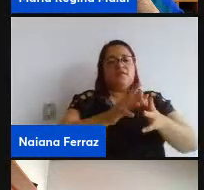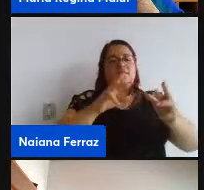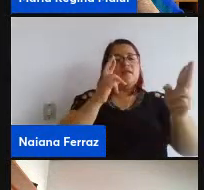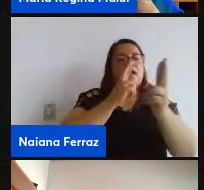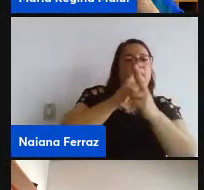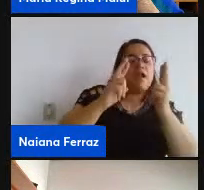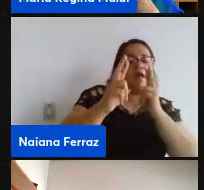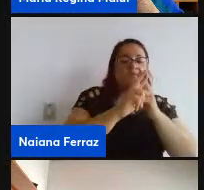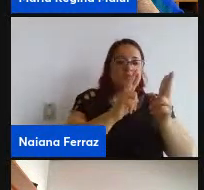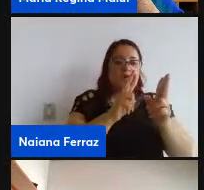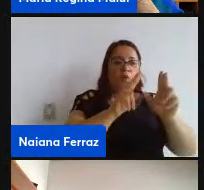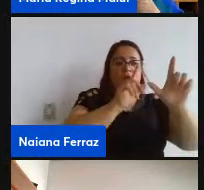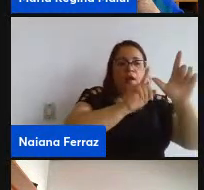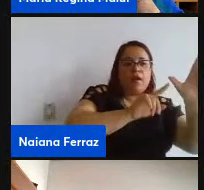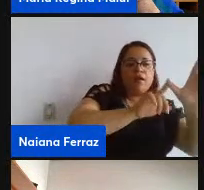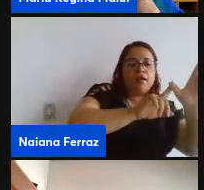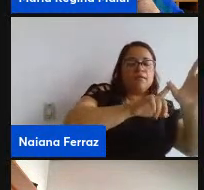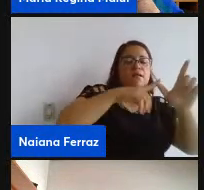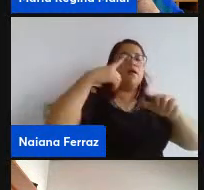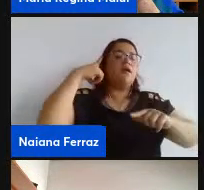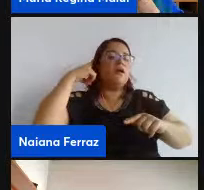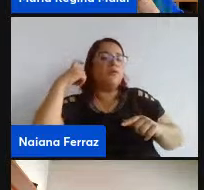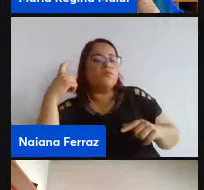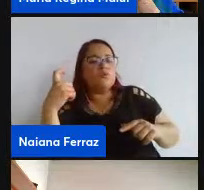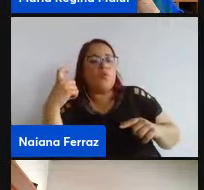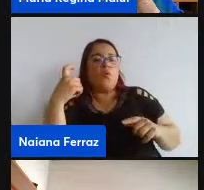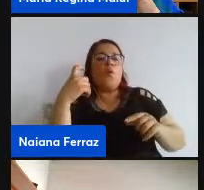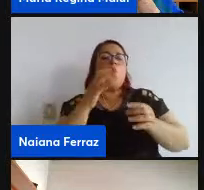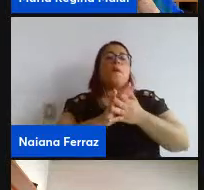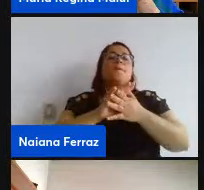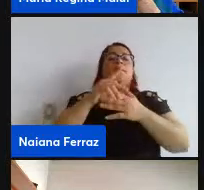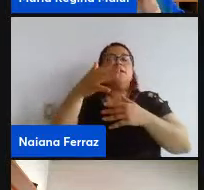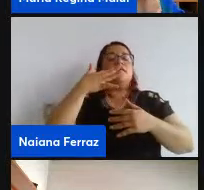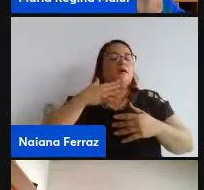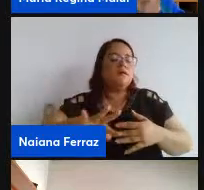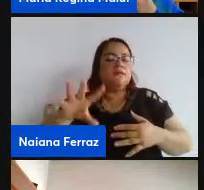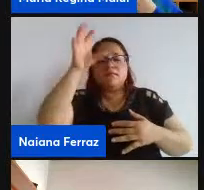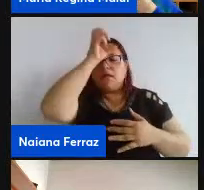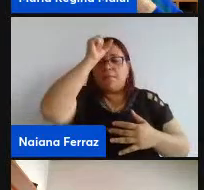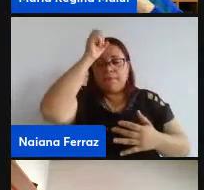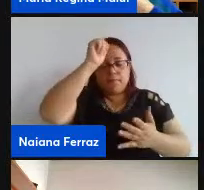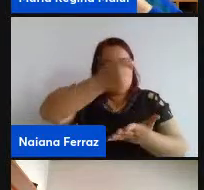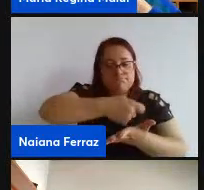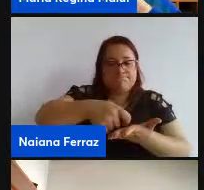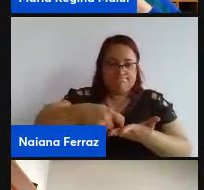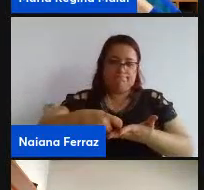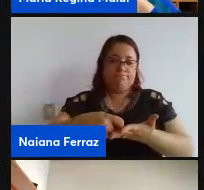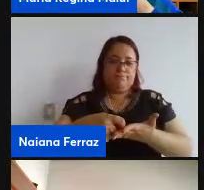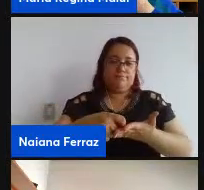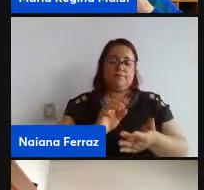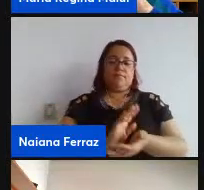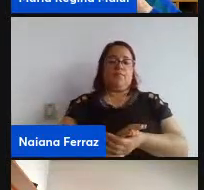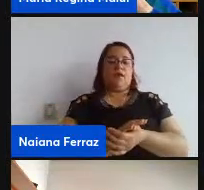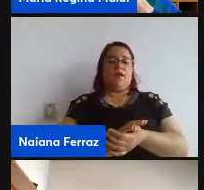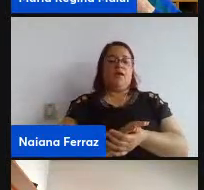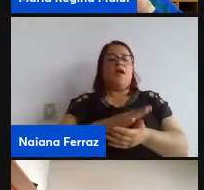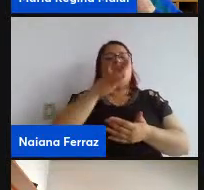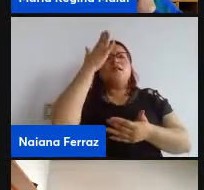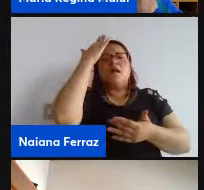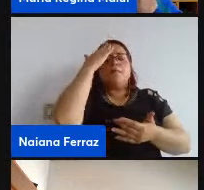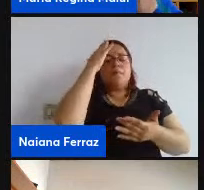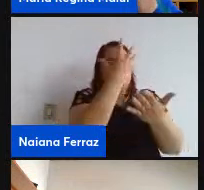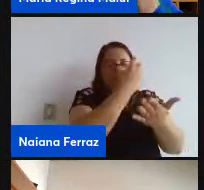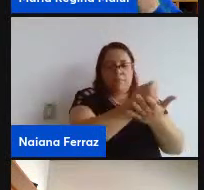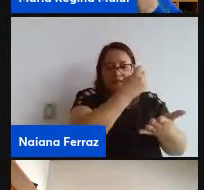para levar à decodificação, certo? Então, considerando essa alfabetização como o processo, né, nessa parte do